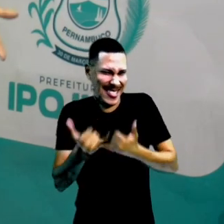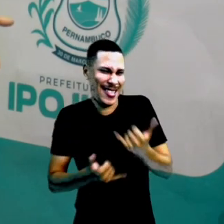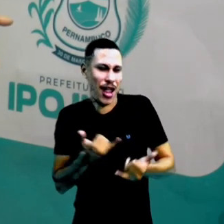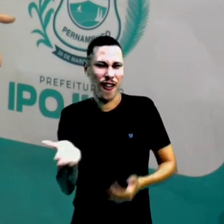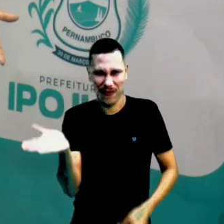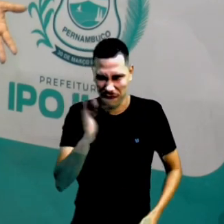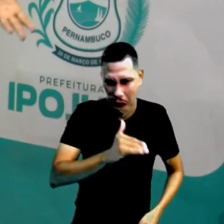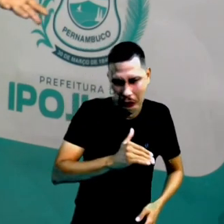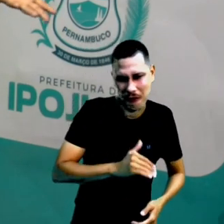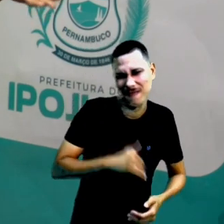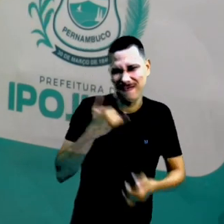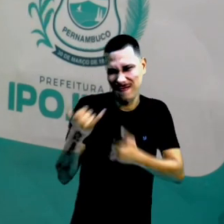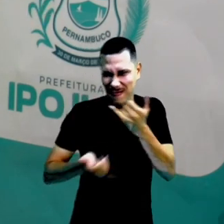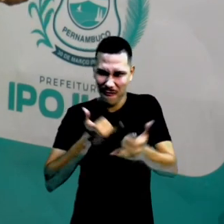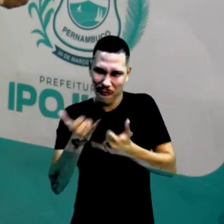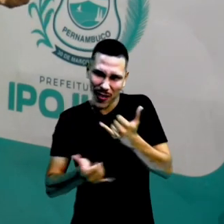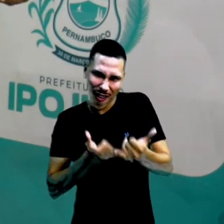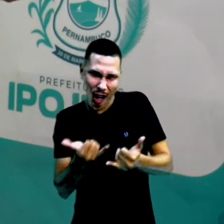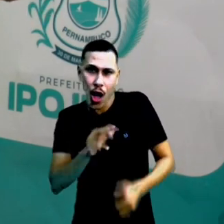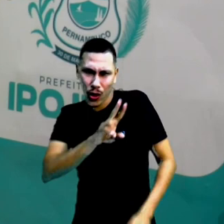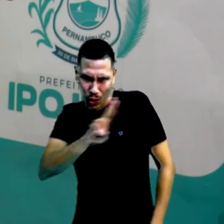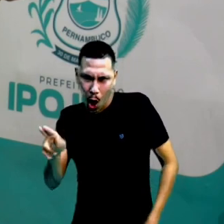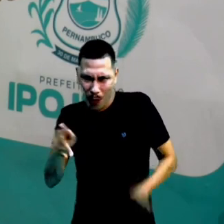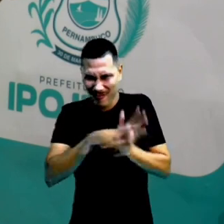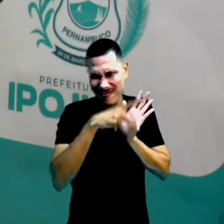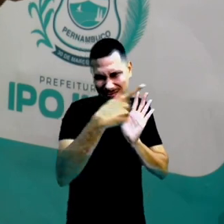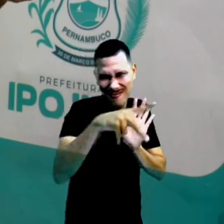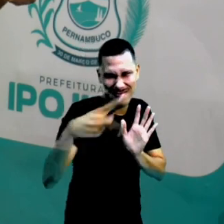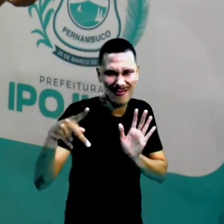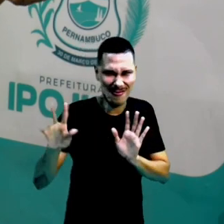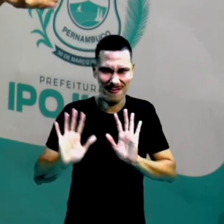Vamos brincar com o nosso nome, hein? Vamos